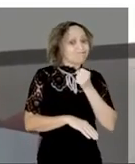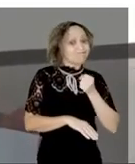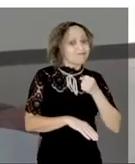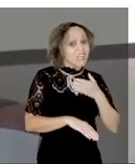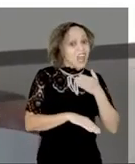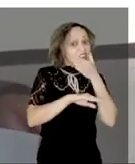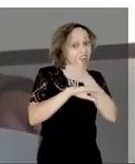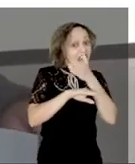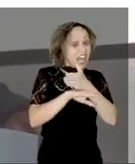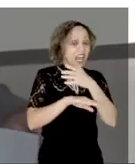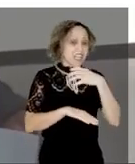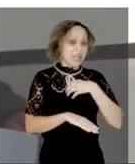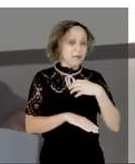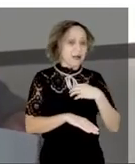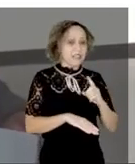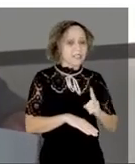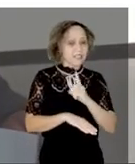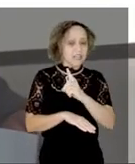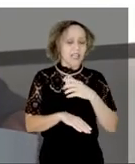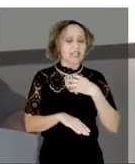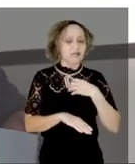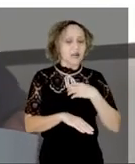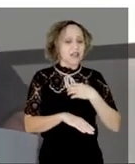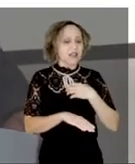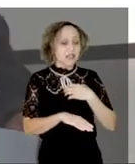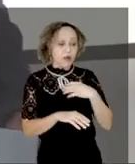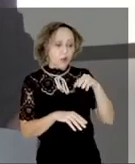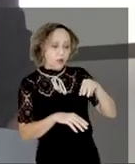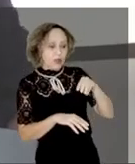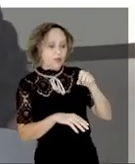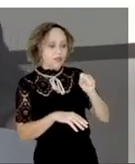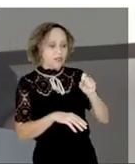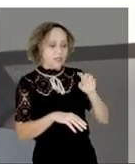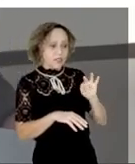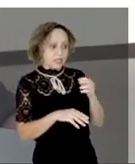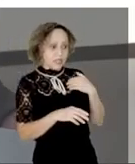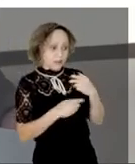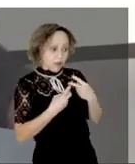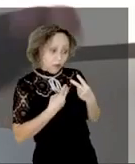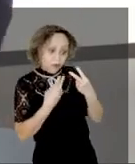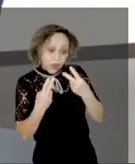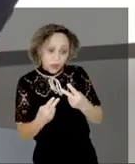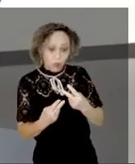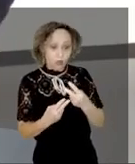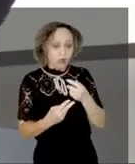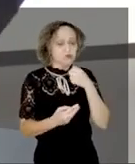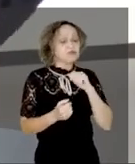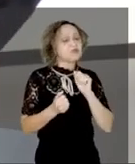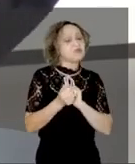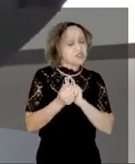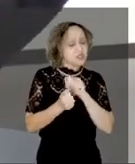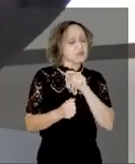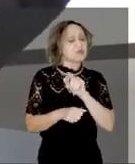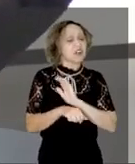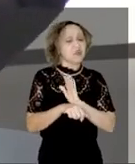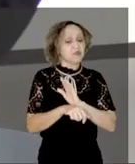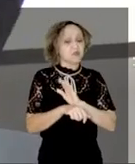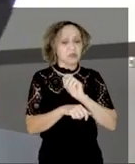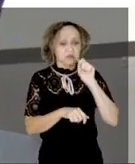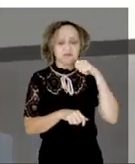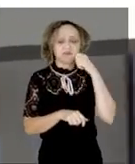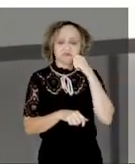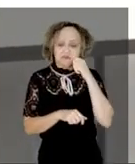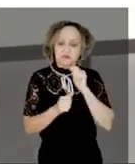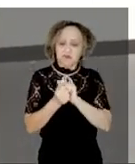MTST, aqui para ver o filme. Hoje no nosso sindicato, aliás, deixa eu justificar uma ausência aqui,